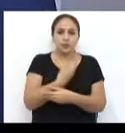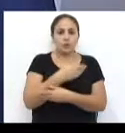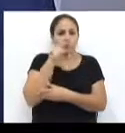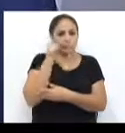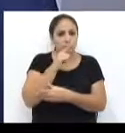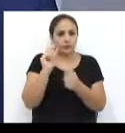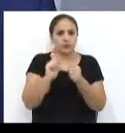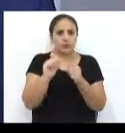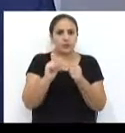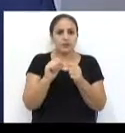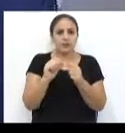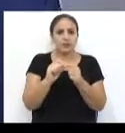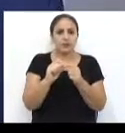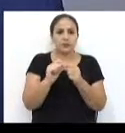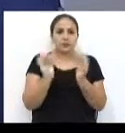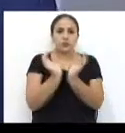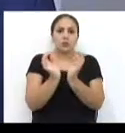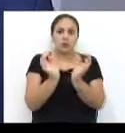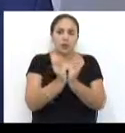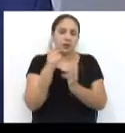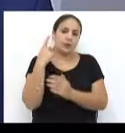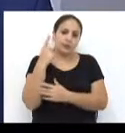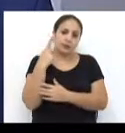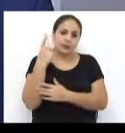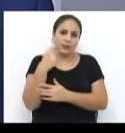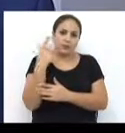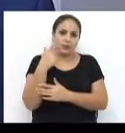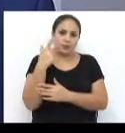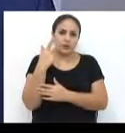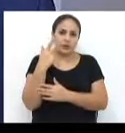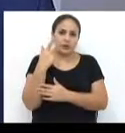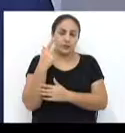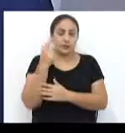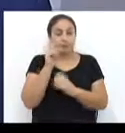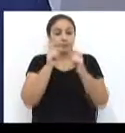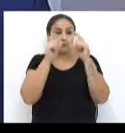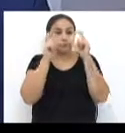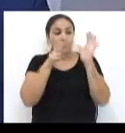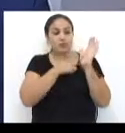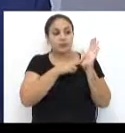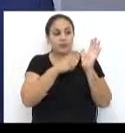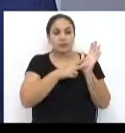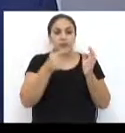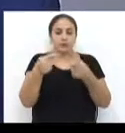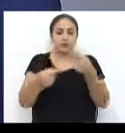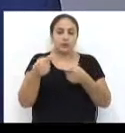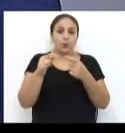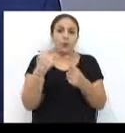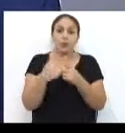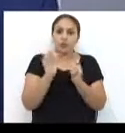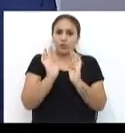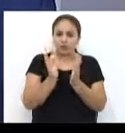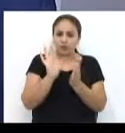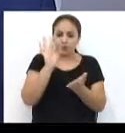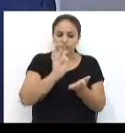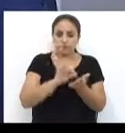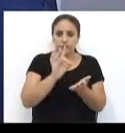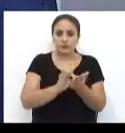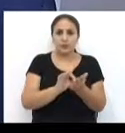nós possamos ter por parte dos colegas vereadores atenção em cima desse debate. Pois já vai